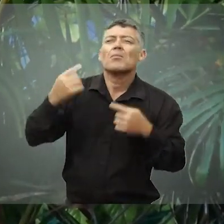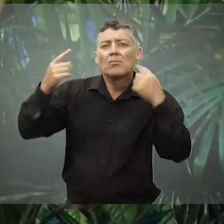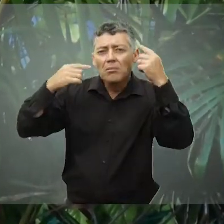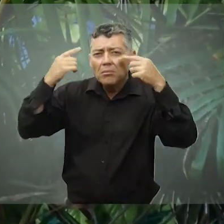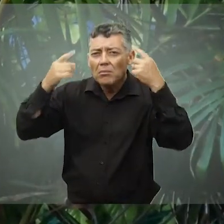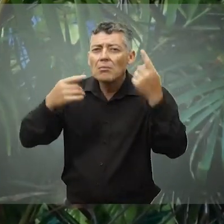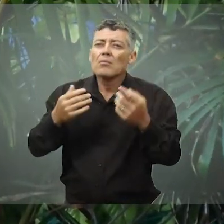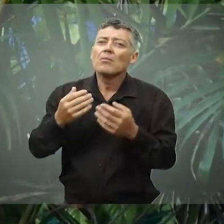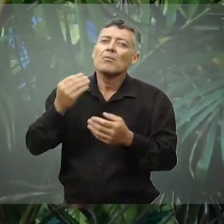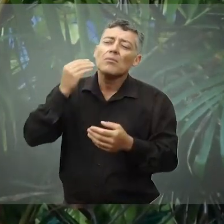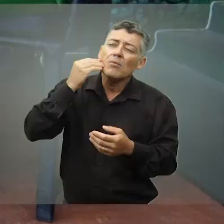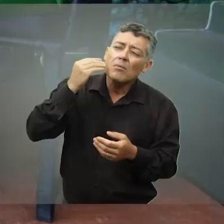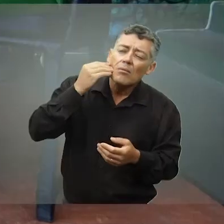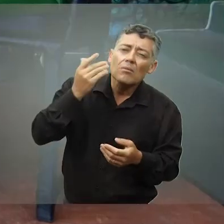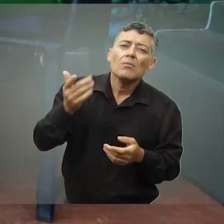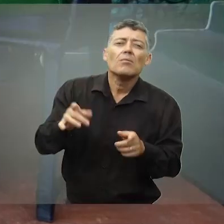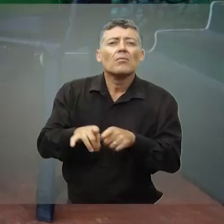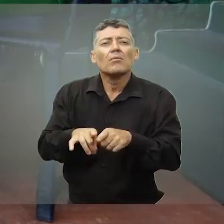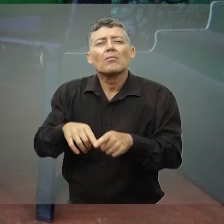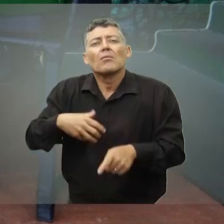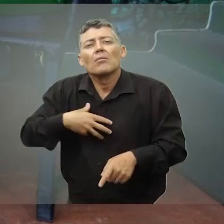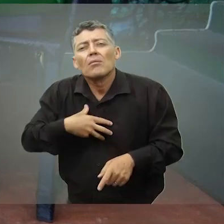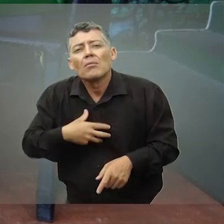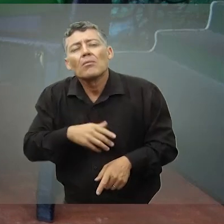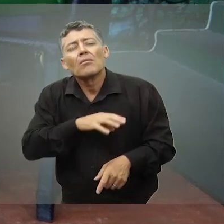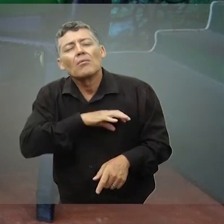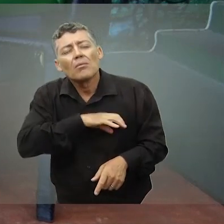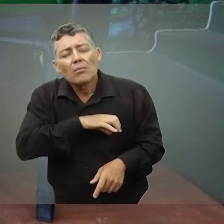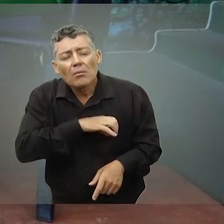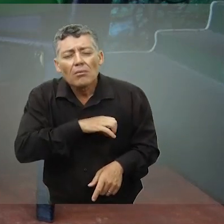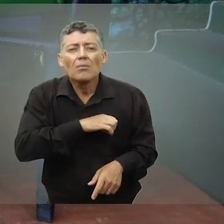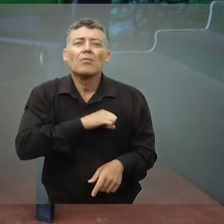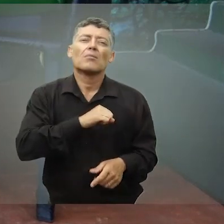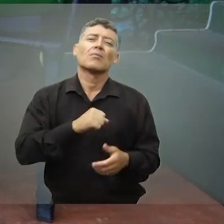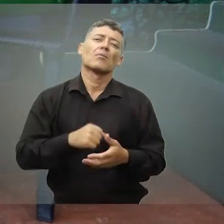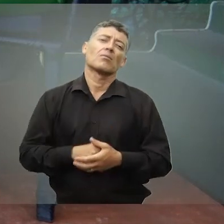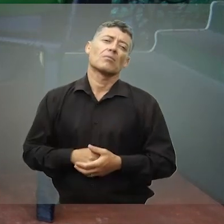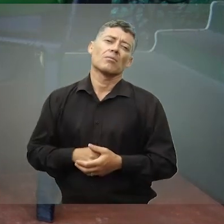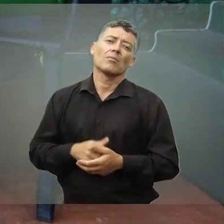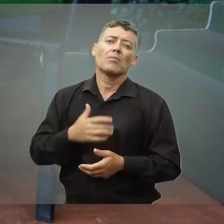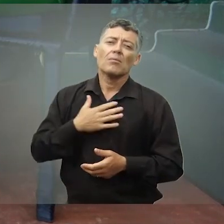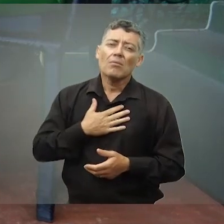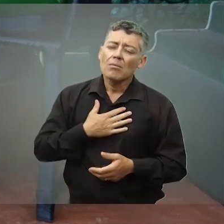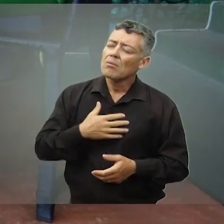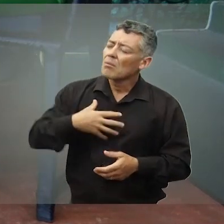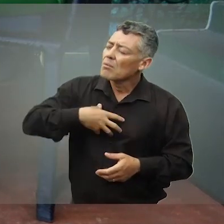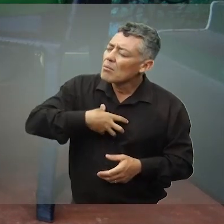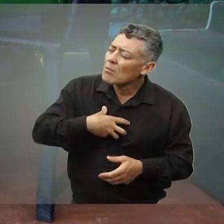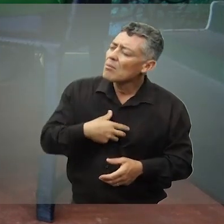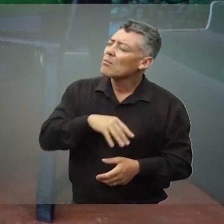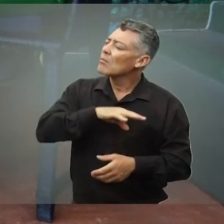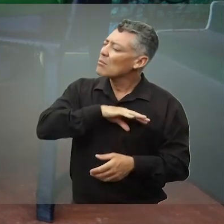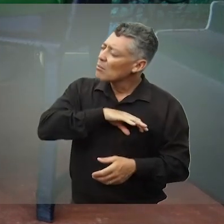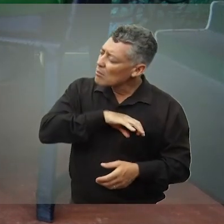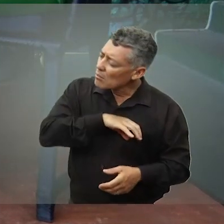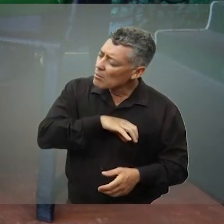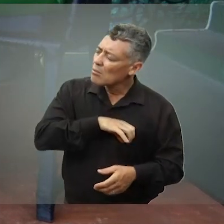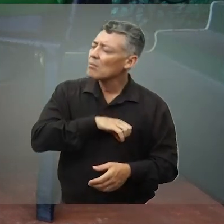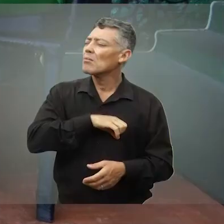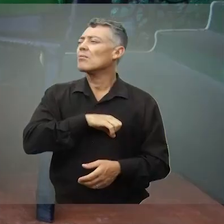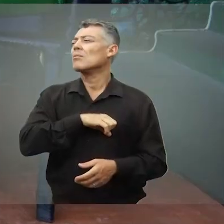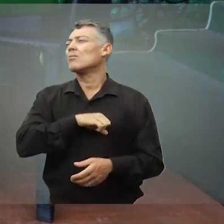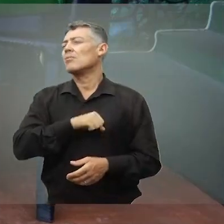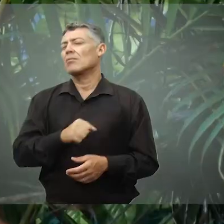minha boca em sua boca, sinto gosto de amor, oh, oh, oh. Sinto gosto de amor,